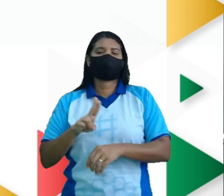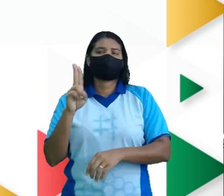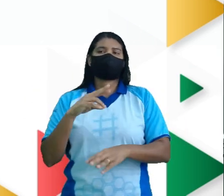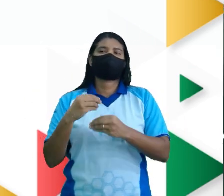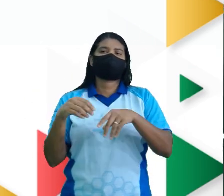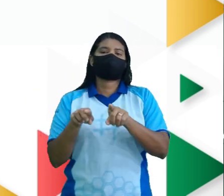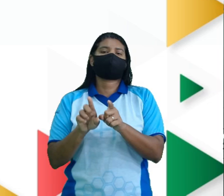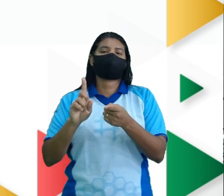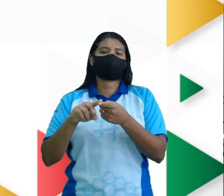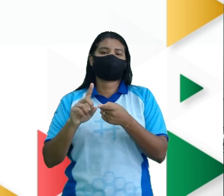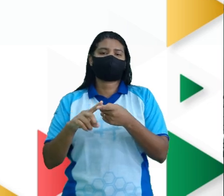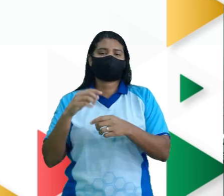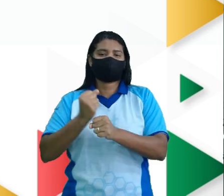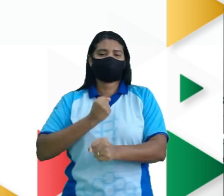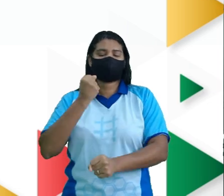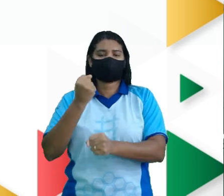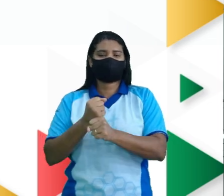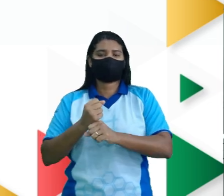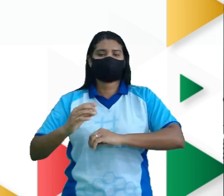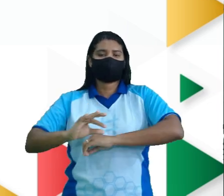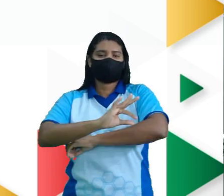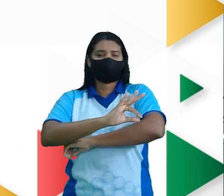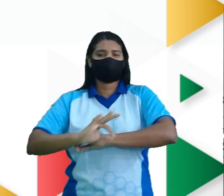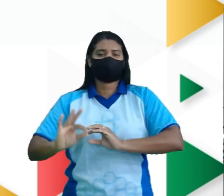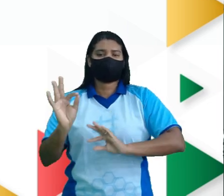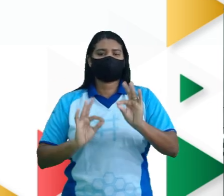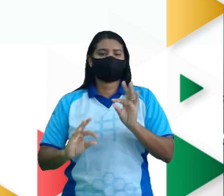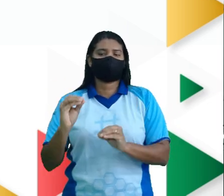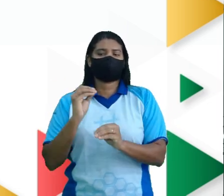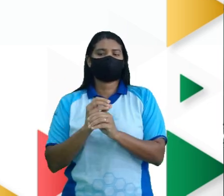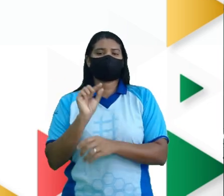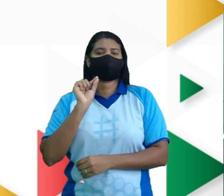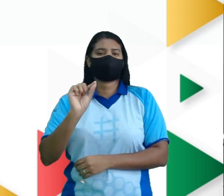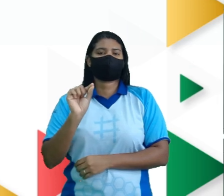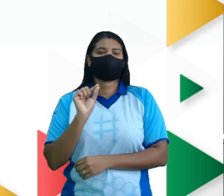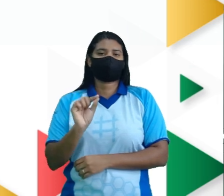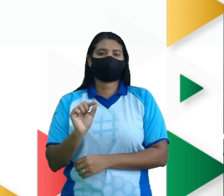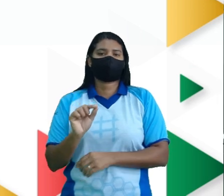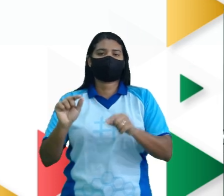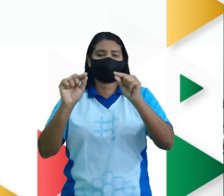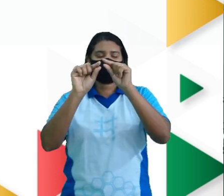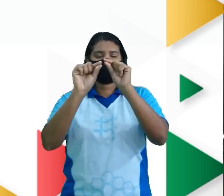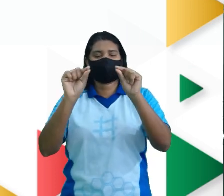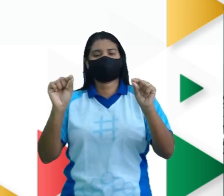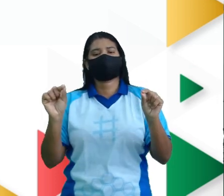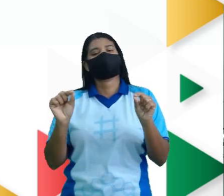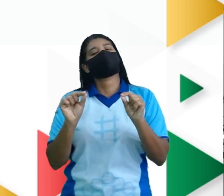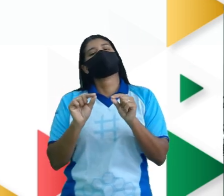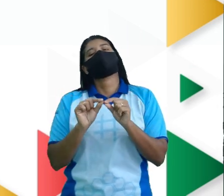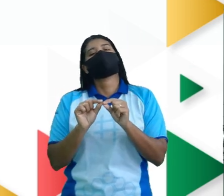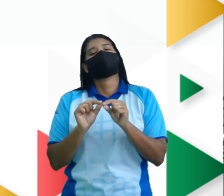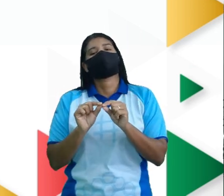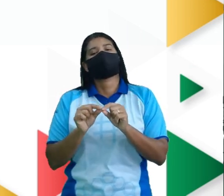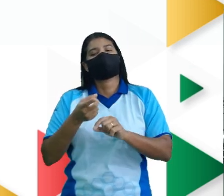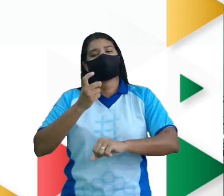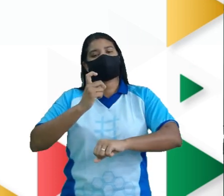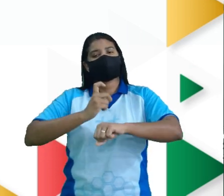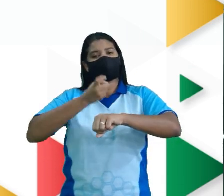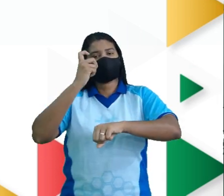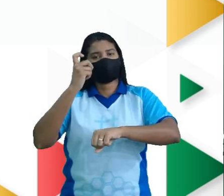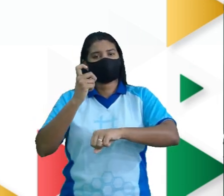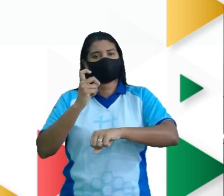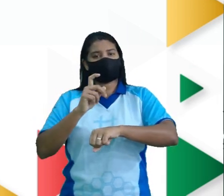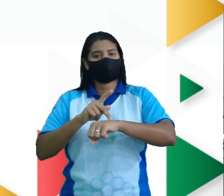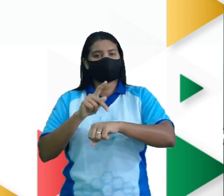nas construções arquitetônicas. Né? O que seria das pirâmides se as rochas